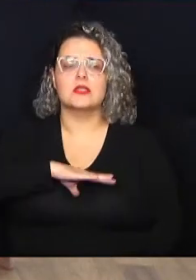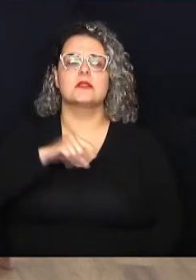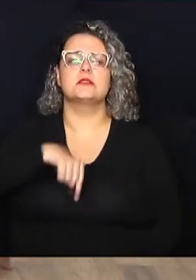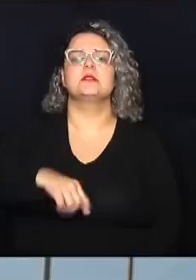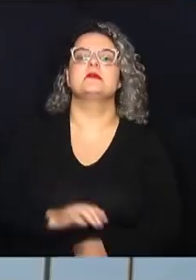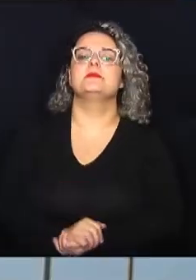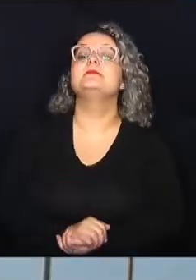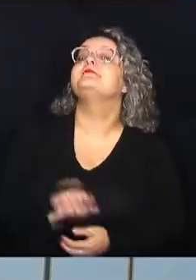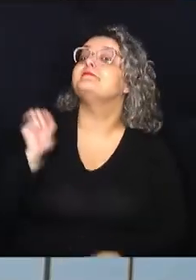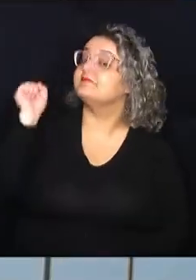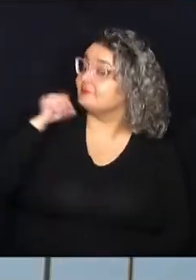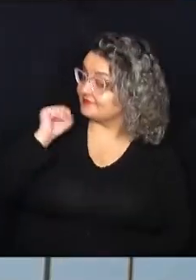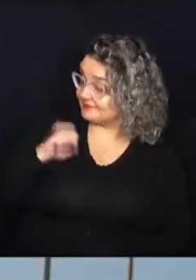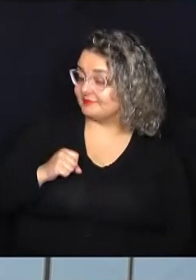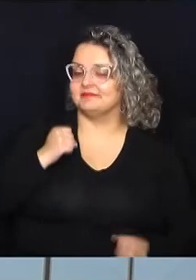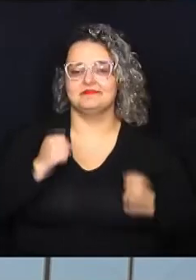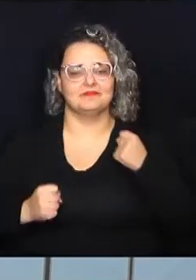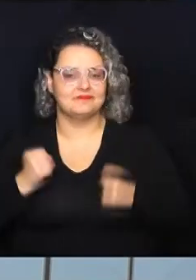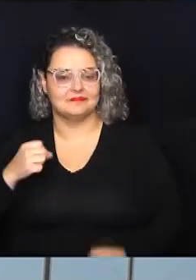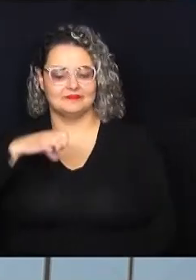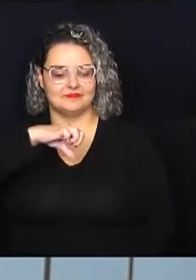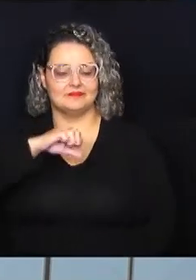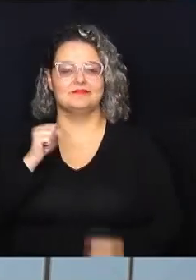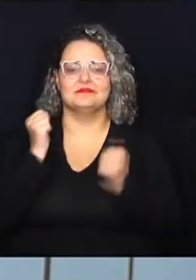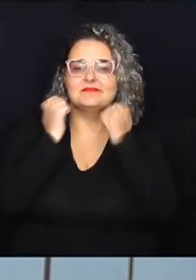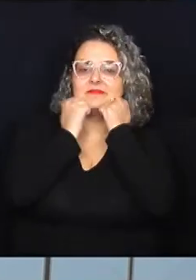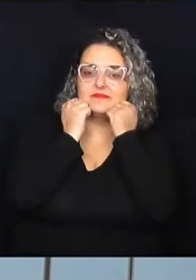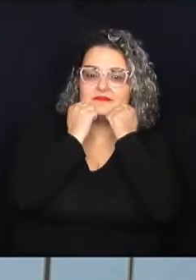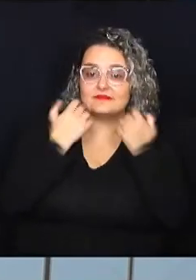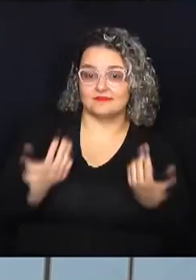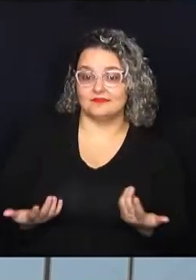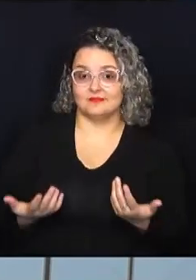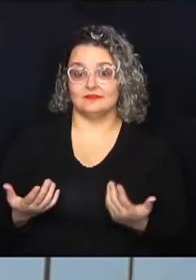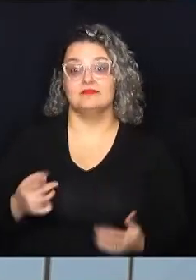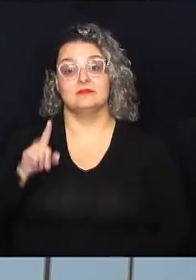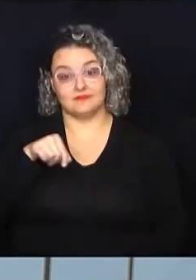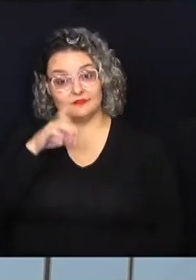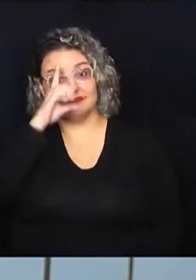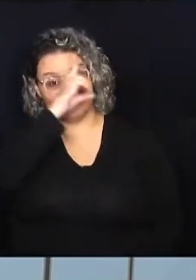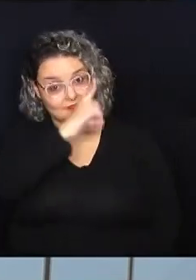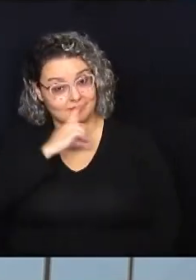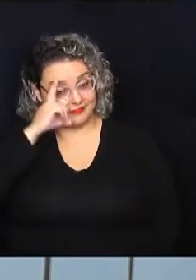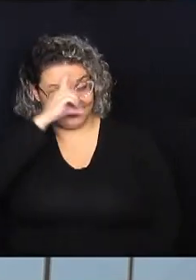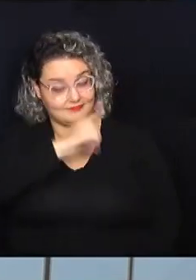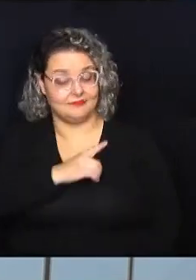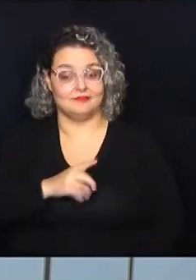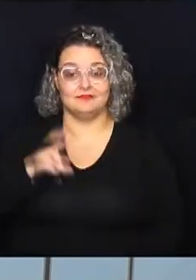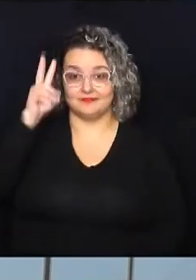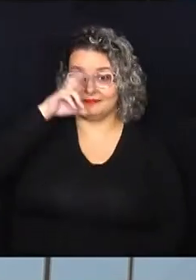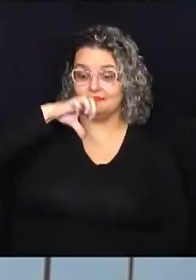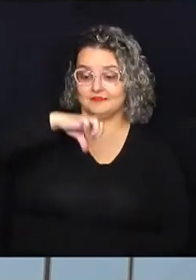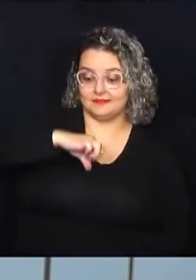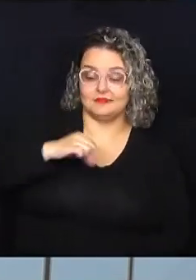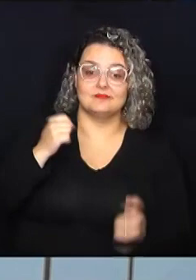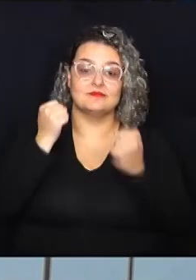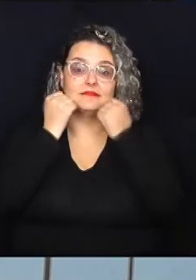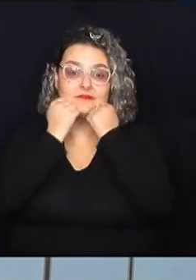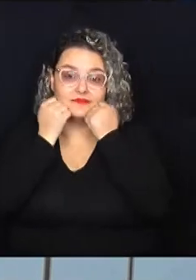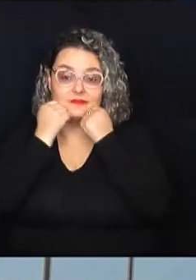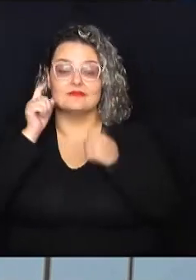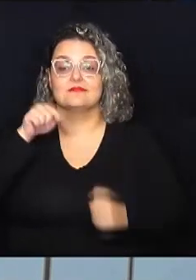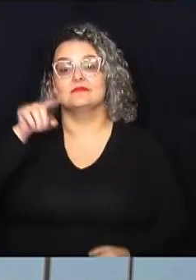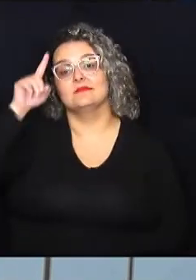lembra que é a corrida 9 de Julho apesar de cair num domingo a gente lembra que Nove de Julho é o dia